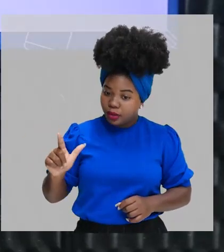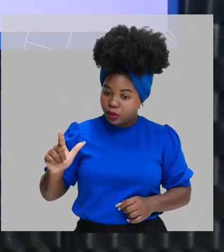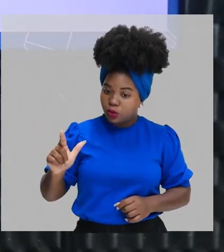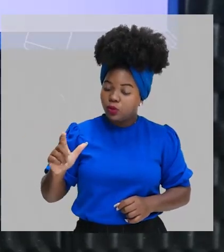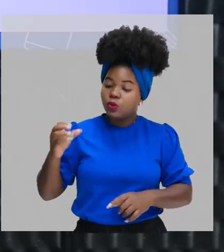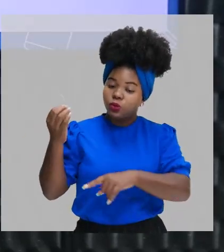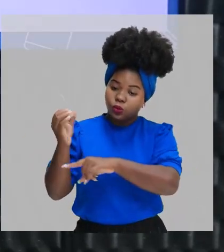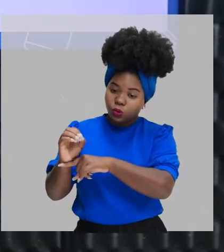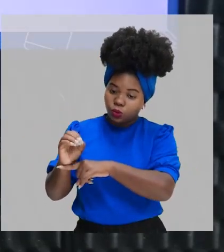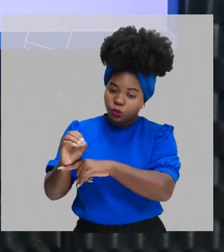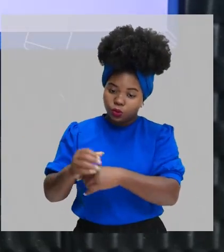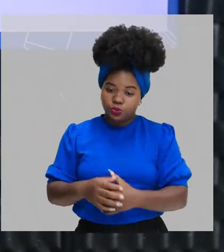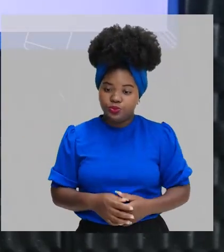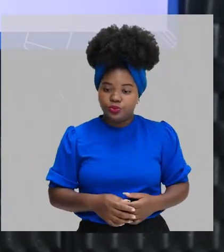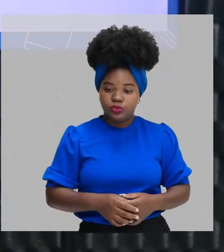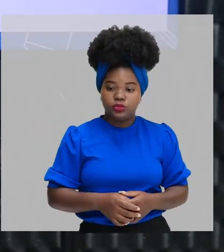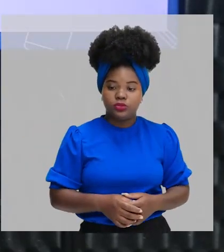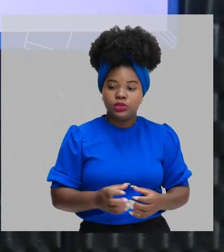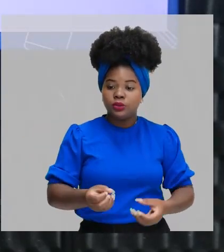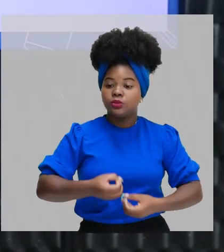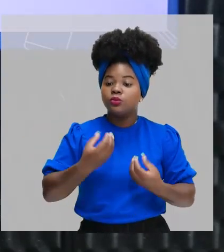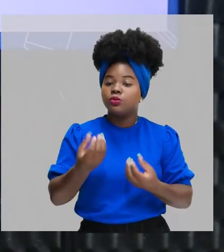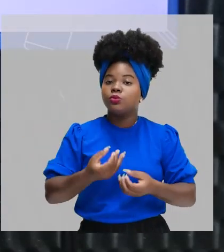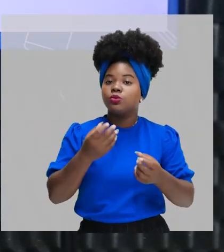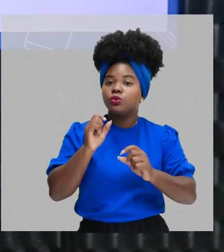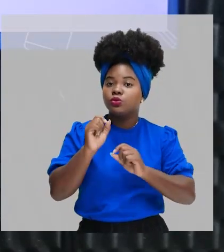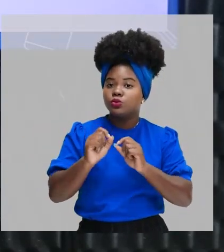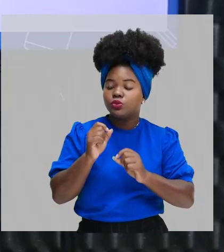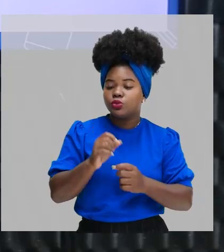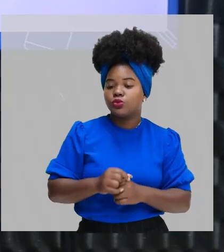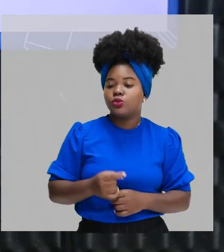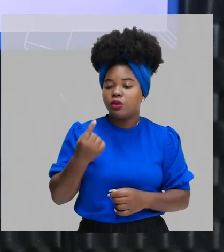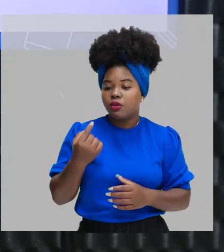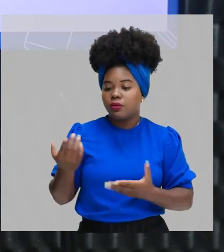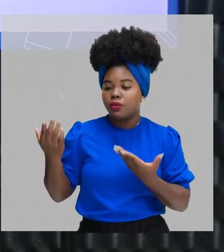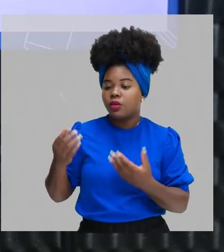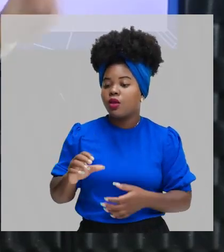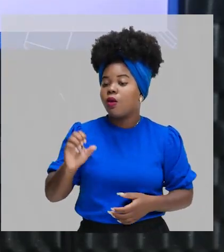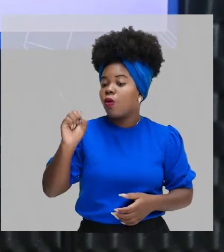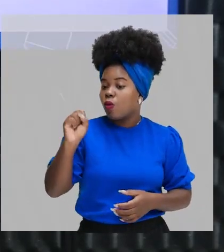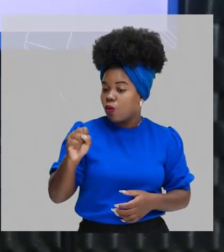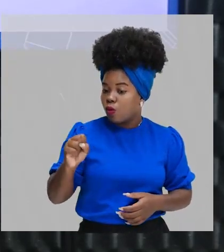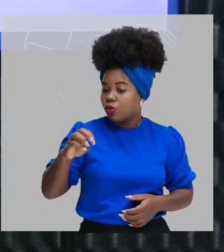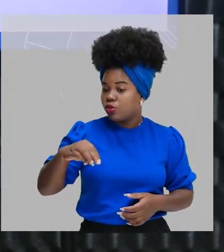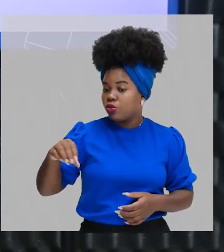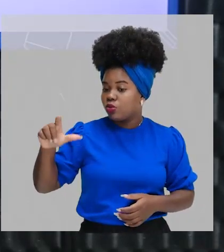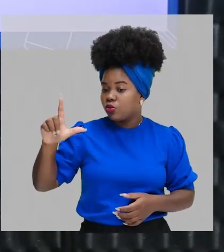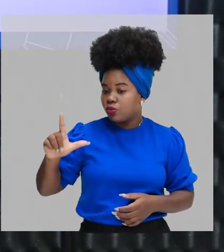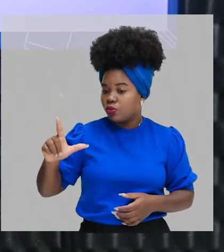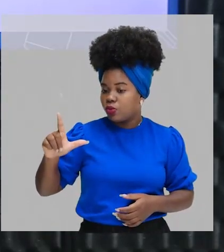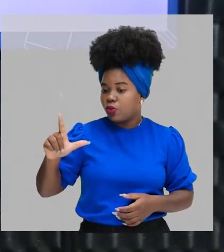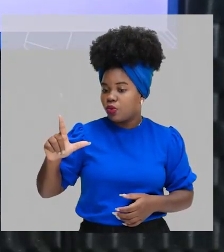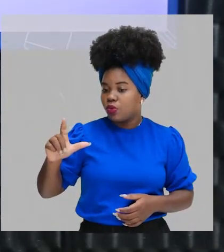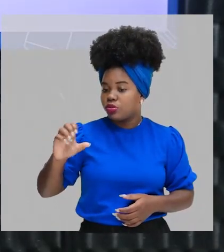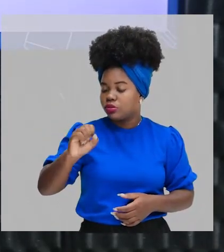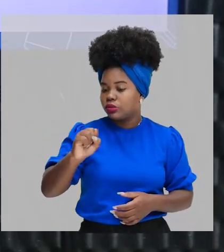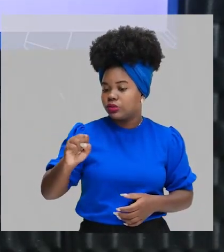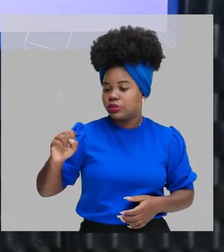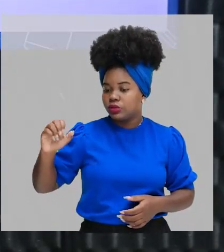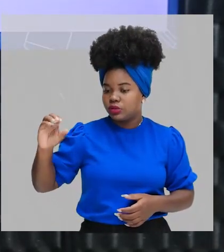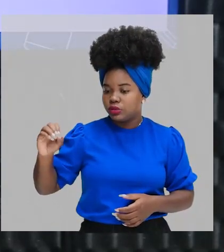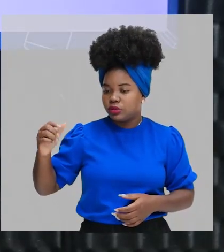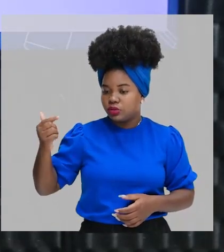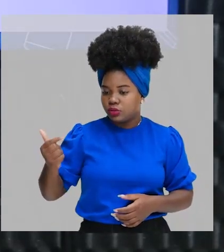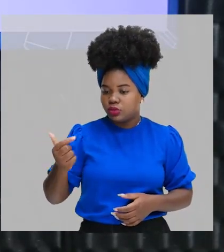oxigênio, certo? E vai estar produzindo, olha só, 8 mols do gás, do SO2,